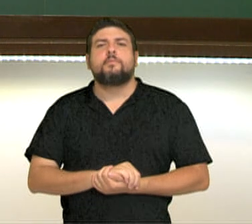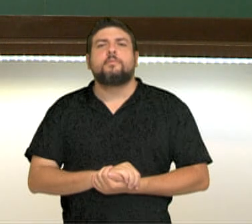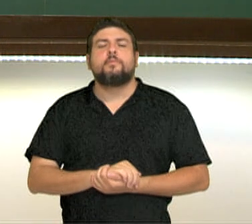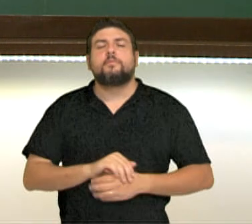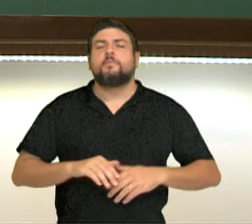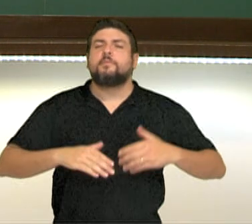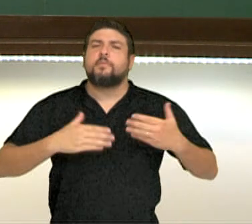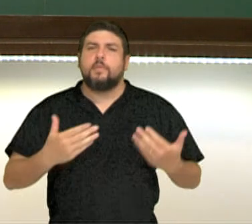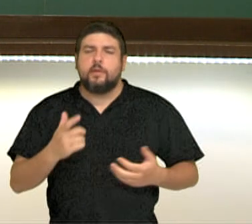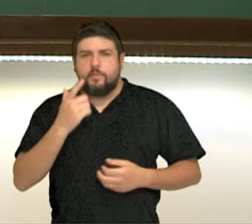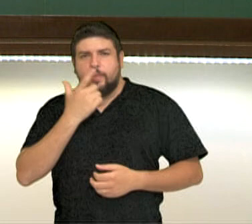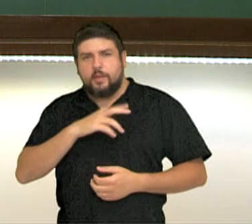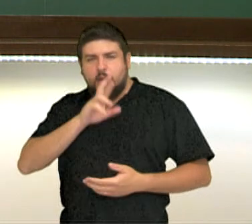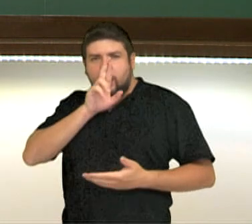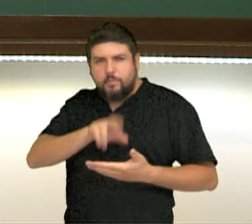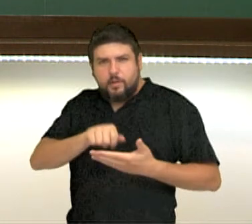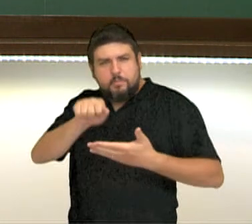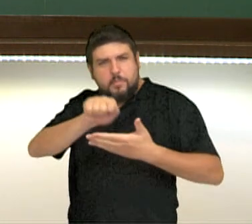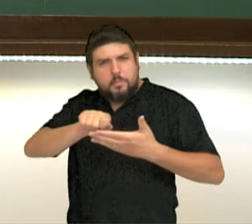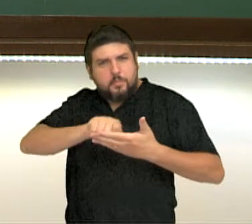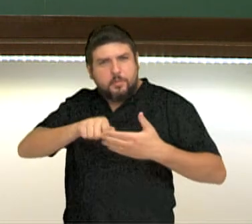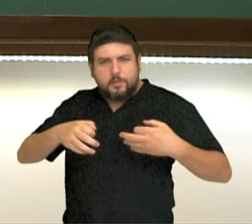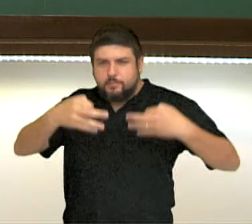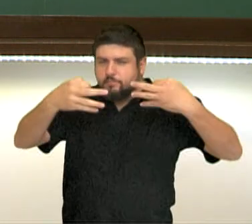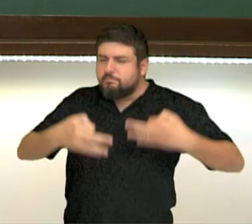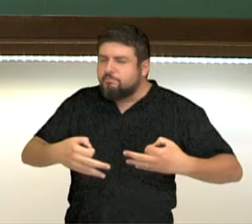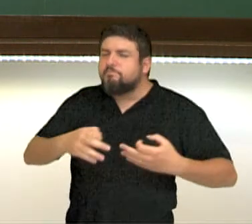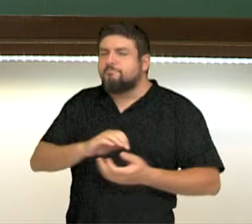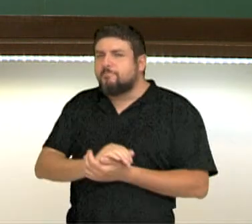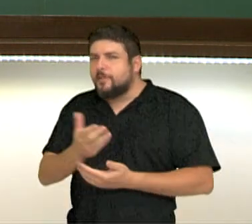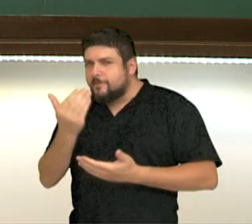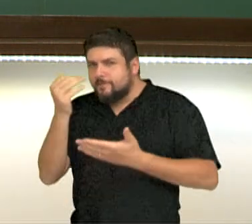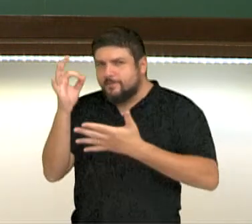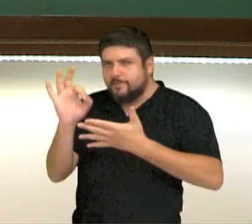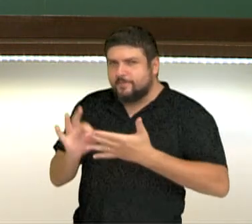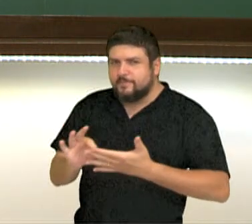Então, conseguiram responder bem certinho as perguntinhas ali? Vamos corrigir?